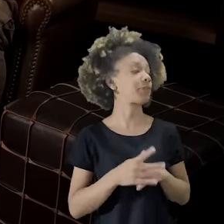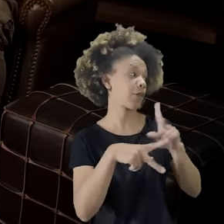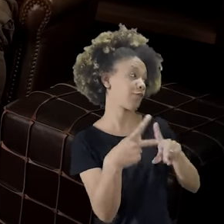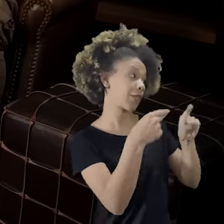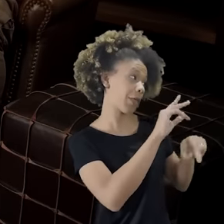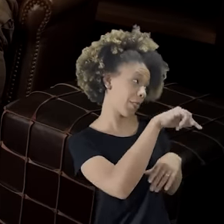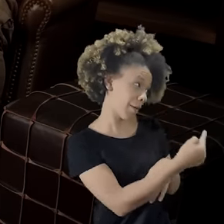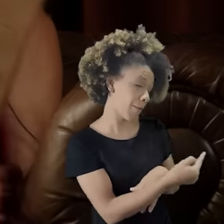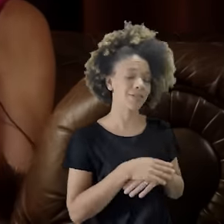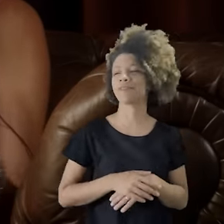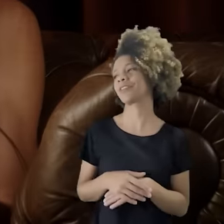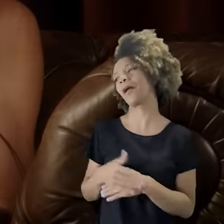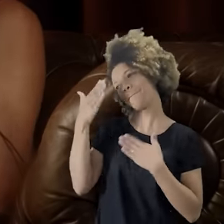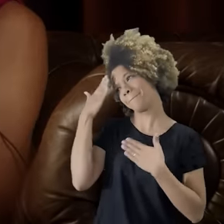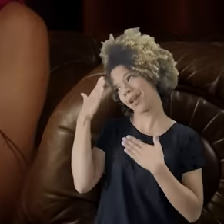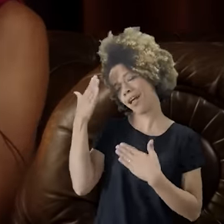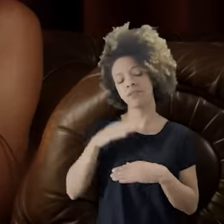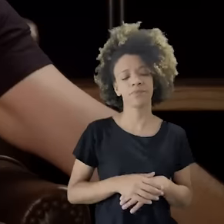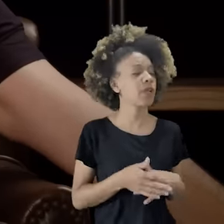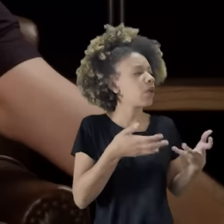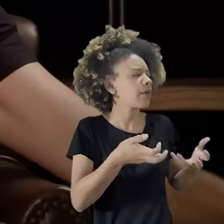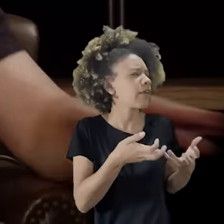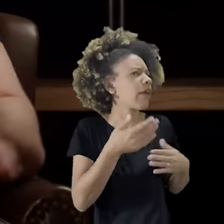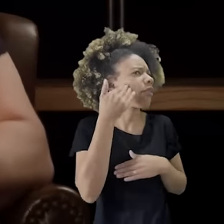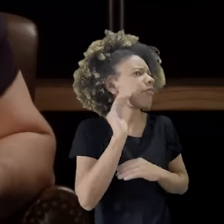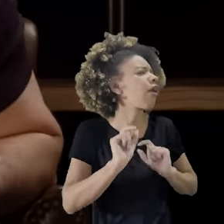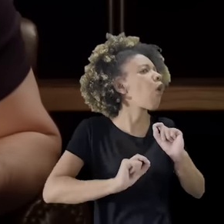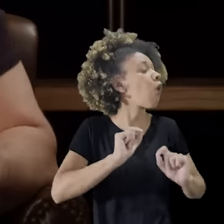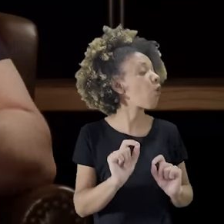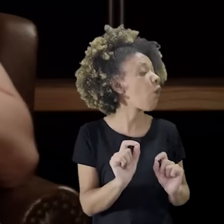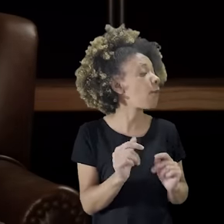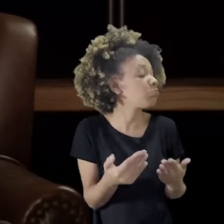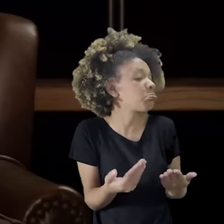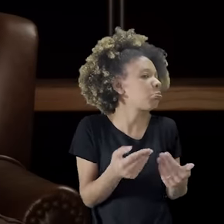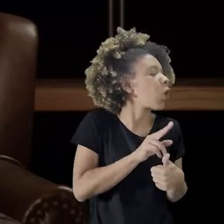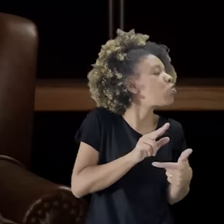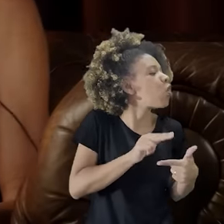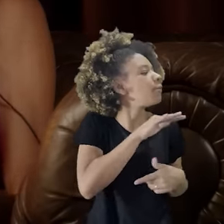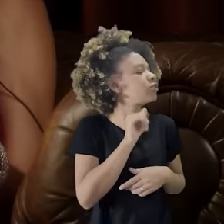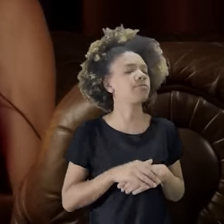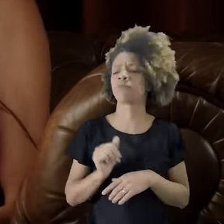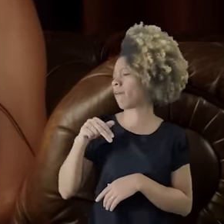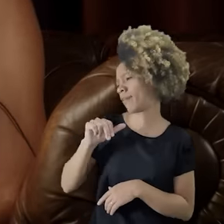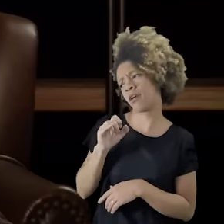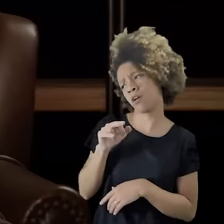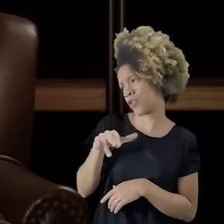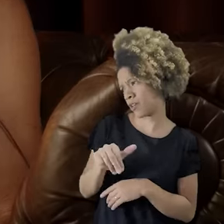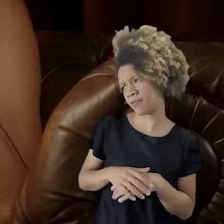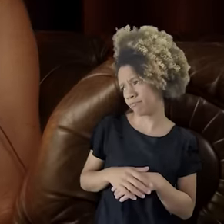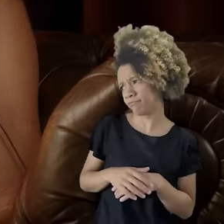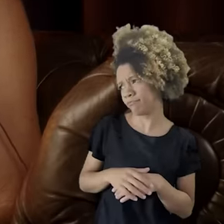para depois você dar uma levada eu queria entender primeiro como eu lhe chamo eu te chamo de Ana Carolina